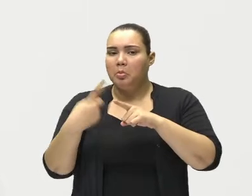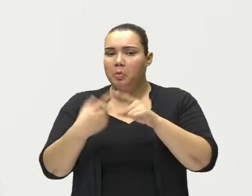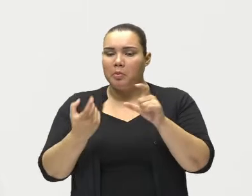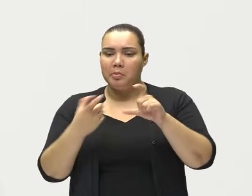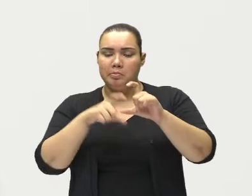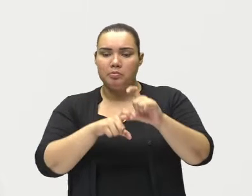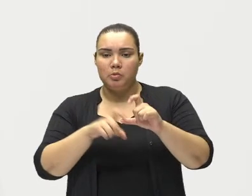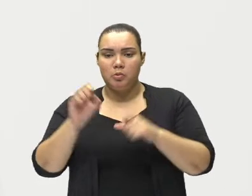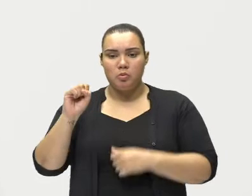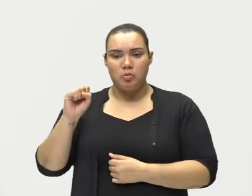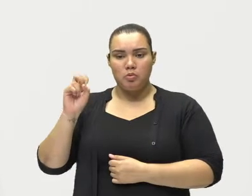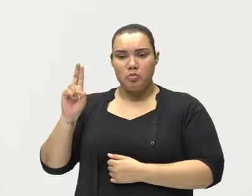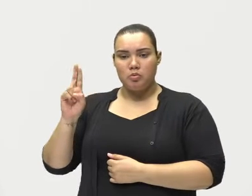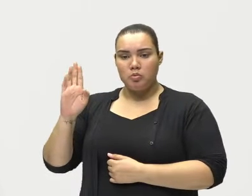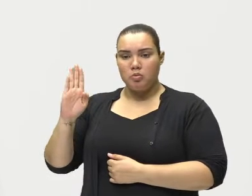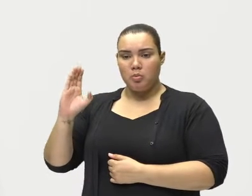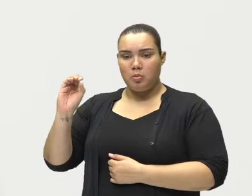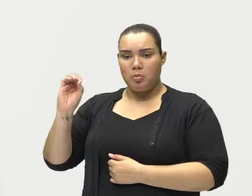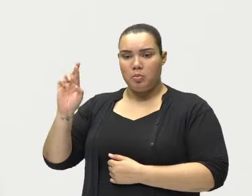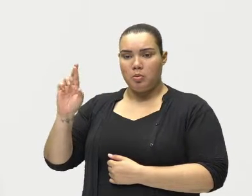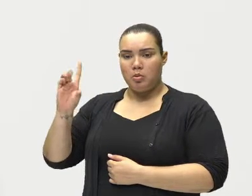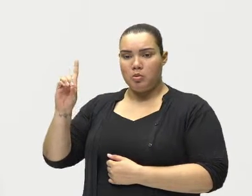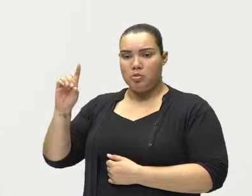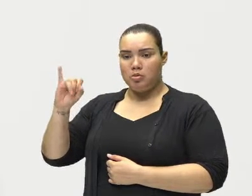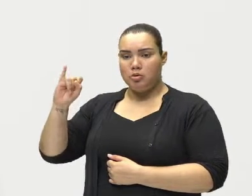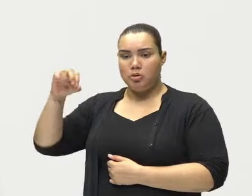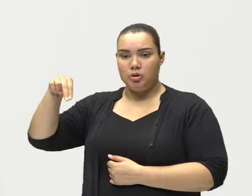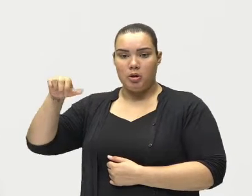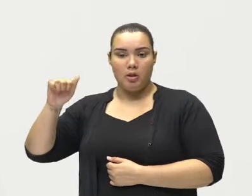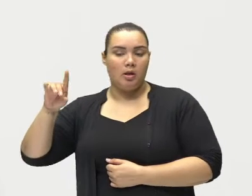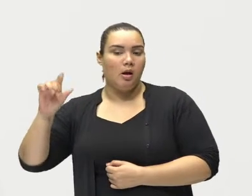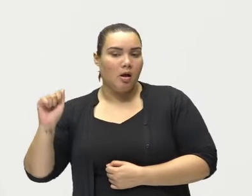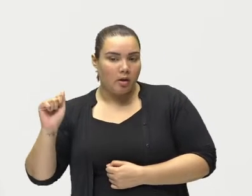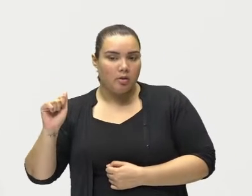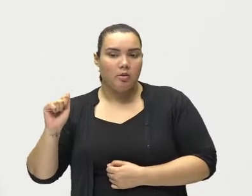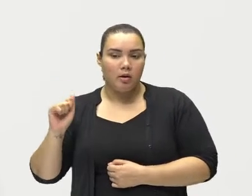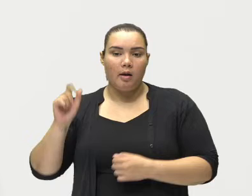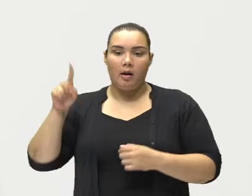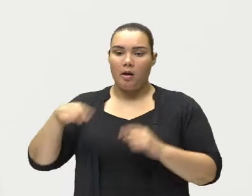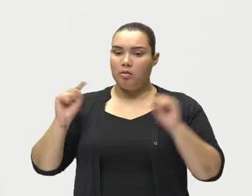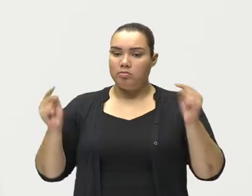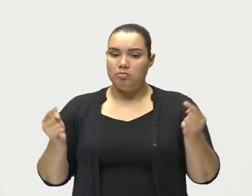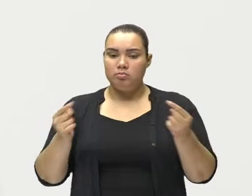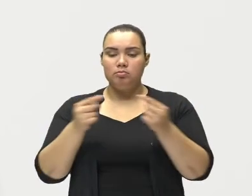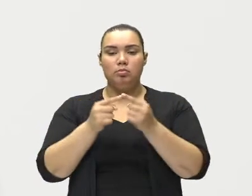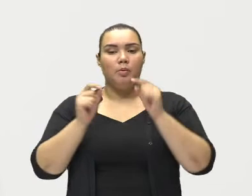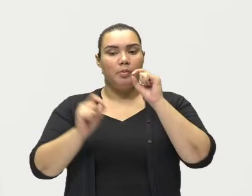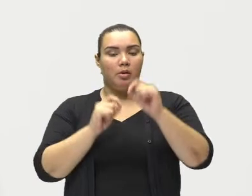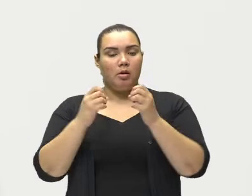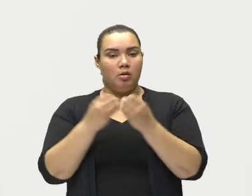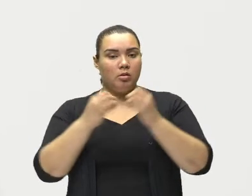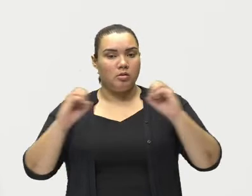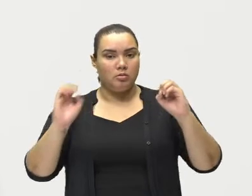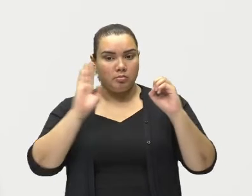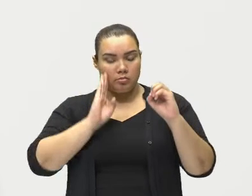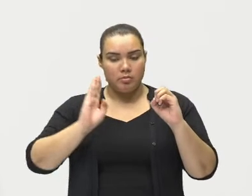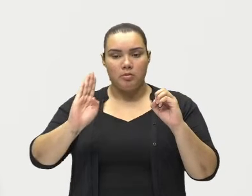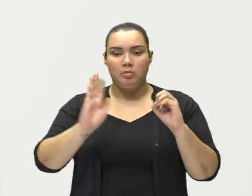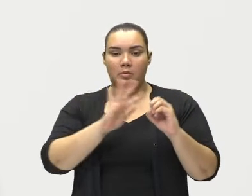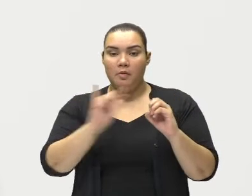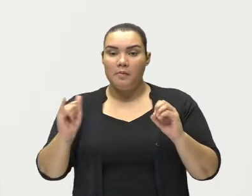caso, adverbial, ela é subordinada, nesse caso aqui, ela é subordinada à oração principal e ela vai